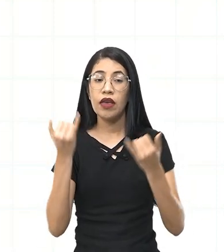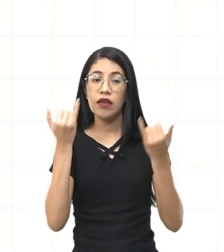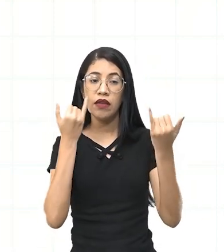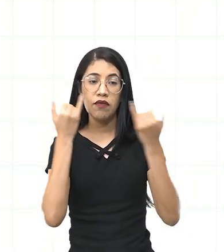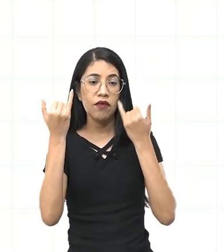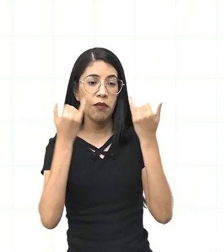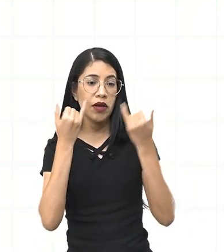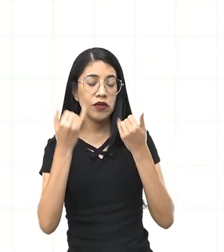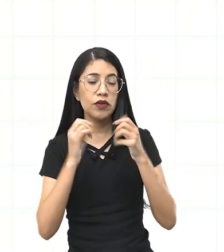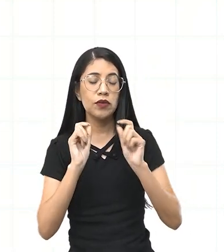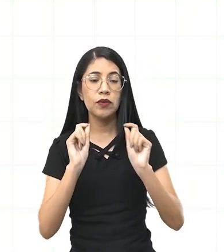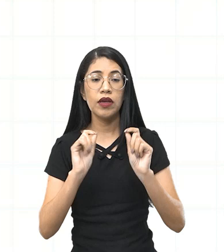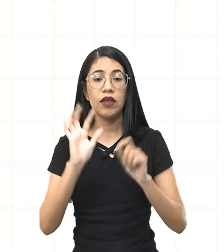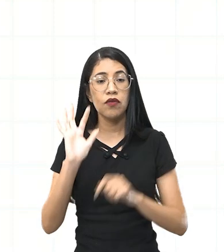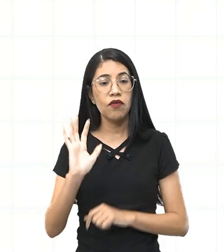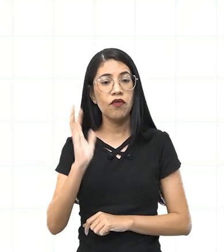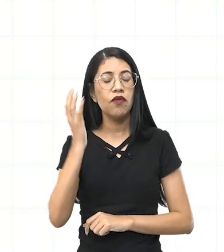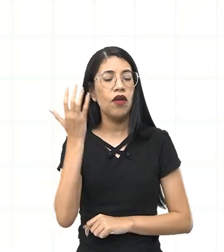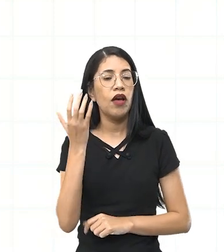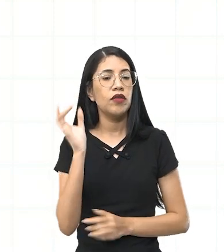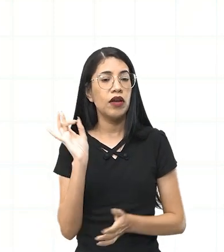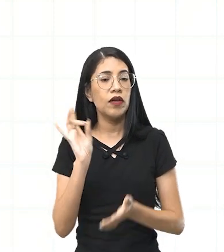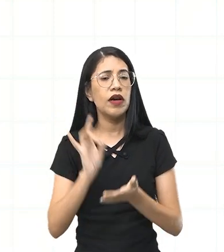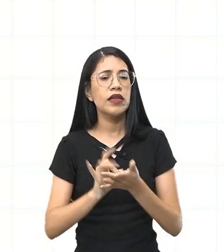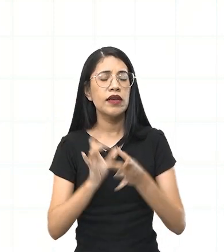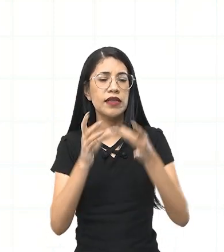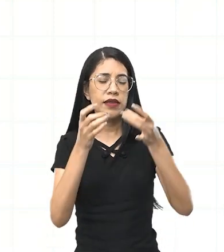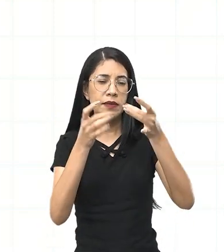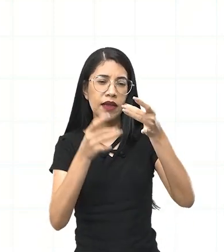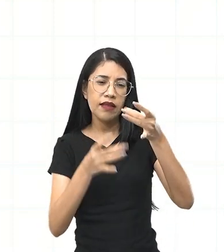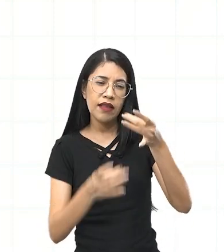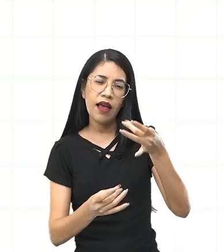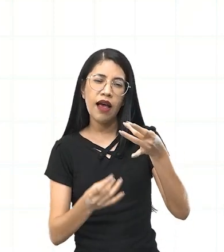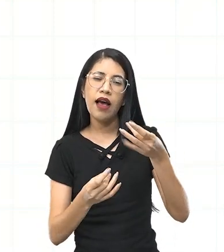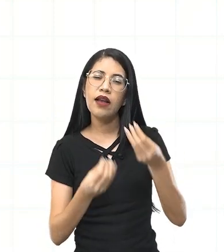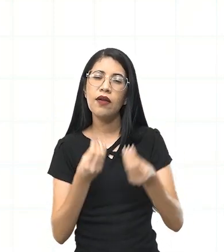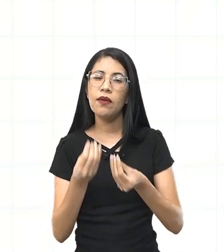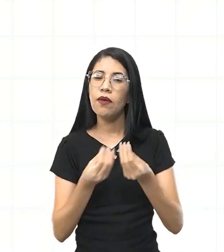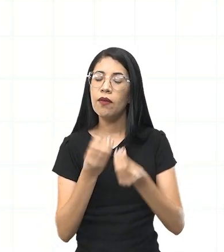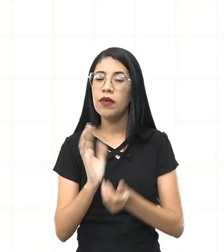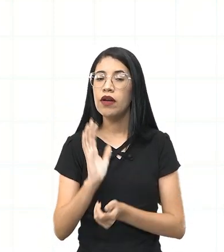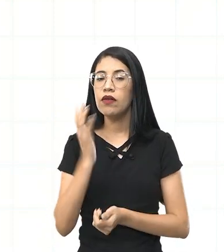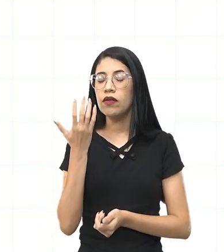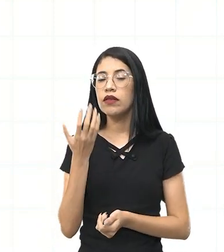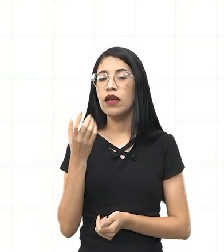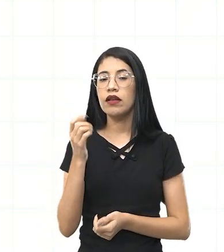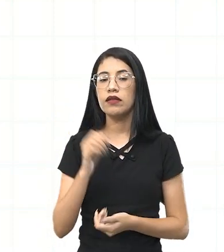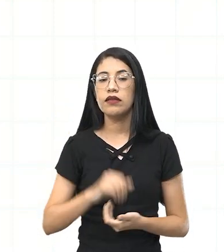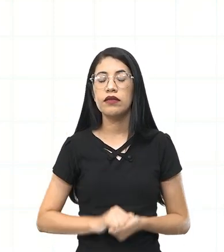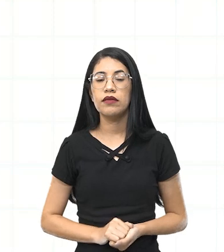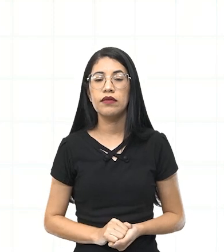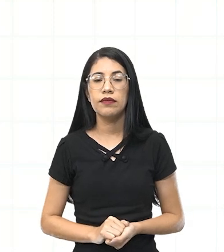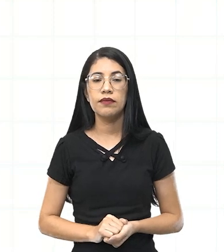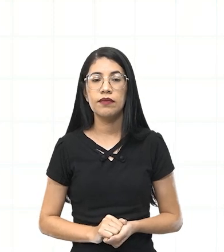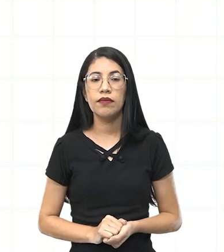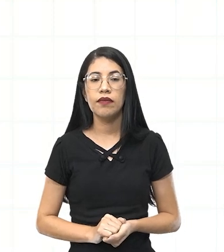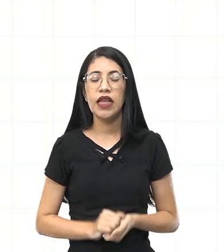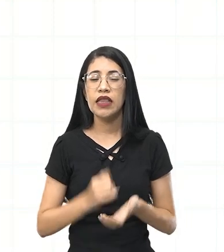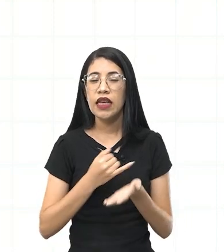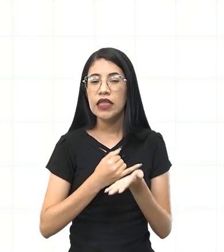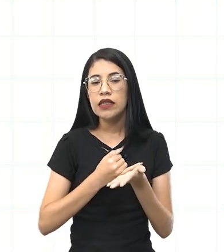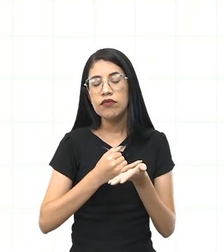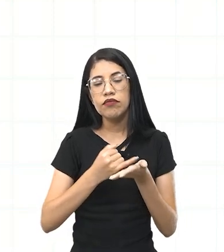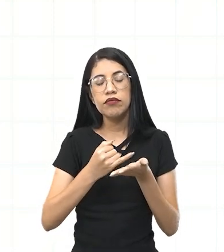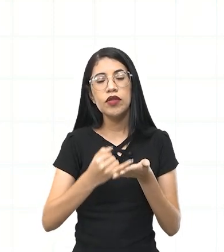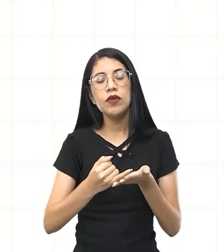informações, temos fatos, né, explicando aí, né, como é que quando é que, na verdade, faz uma introdução,